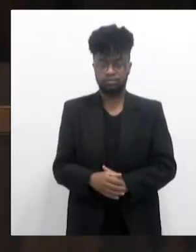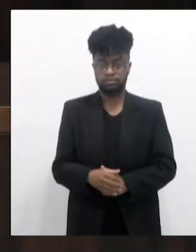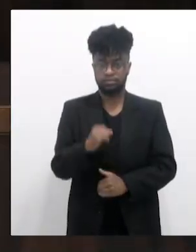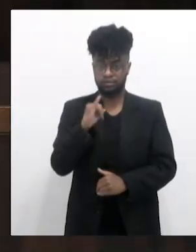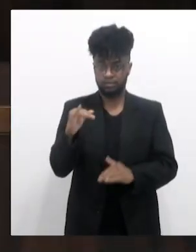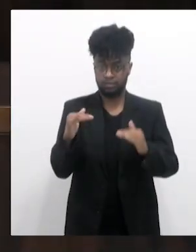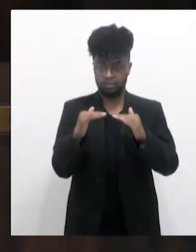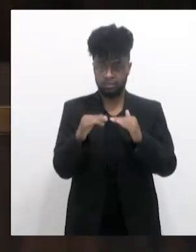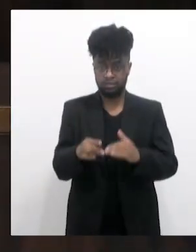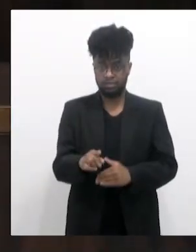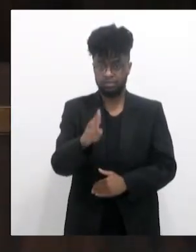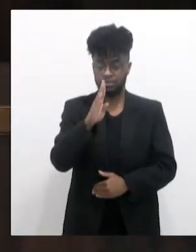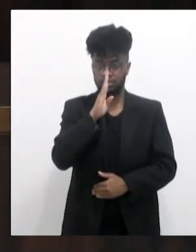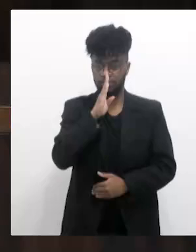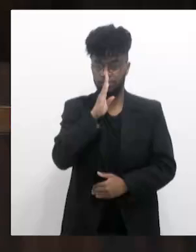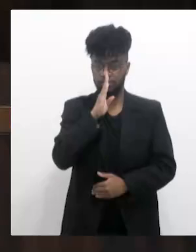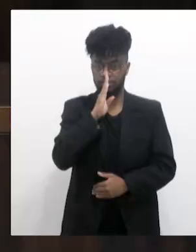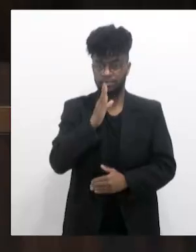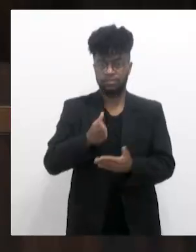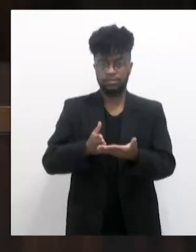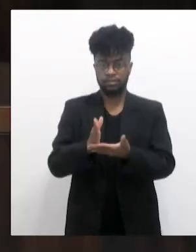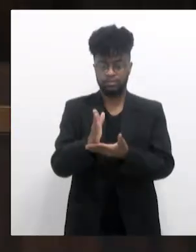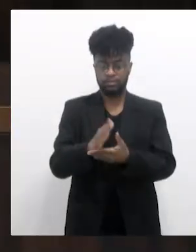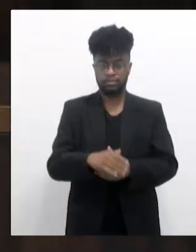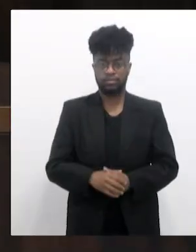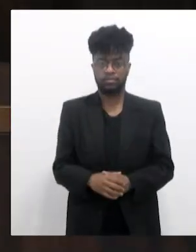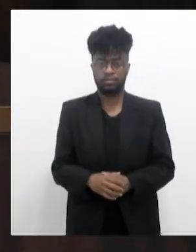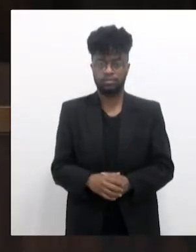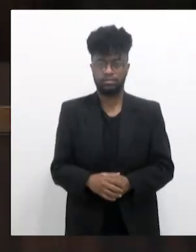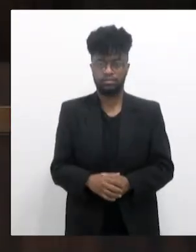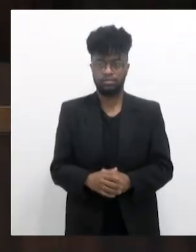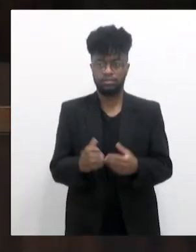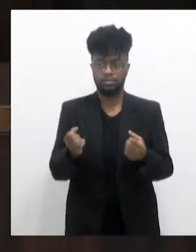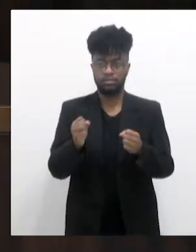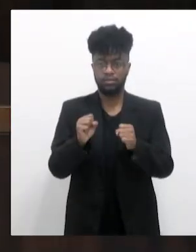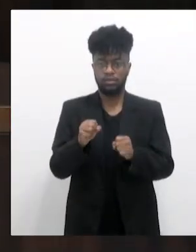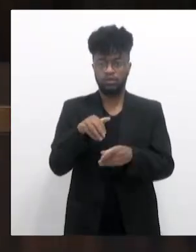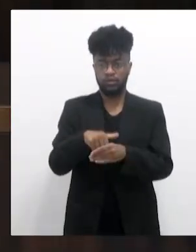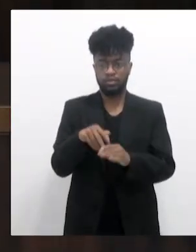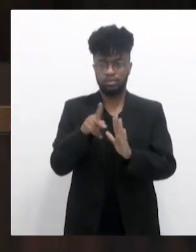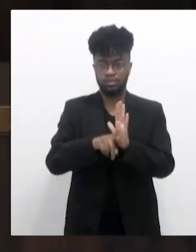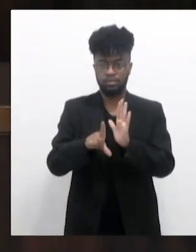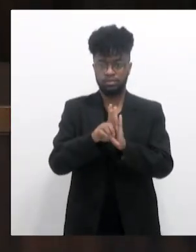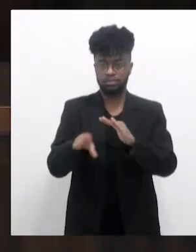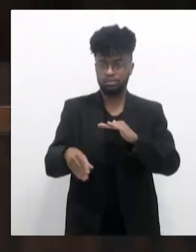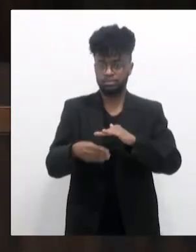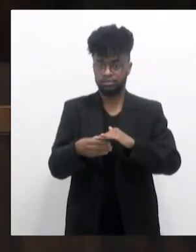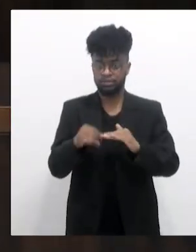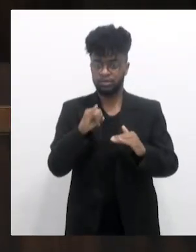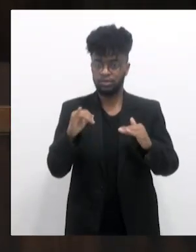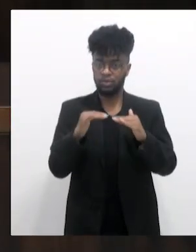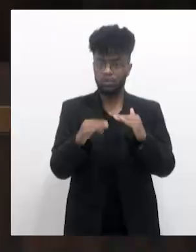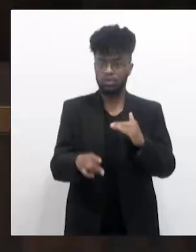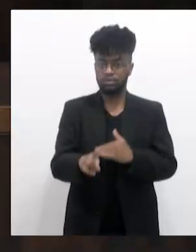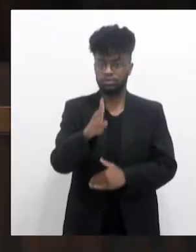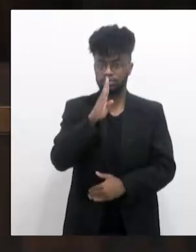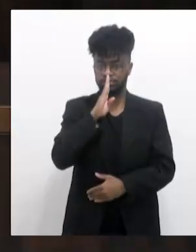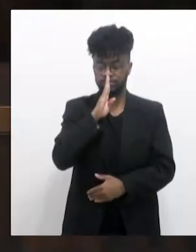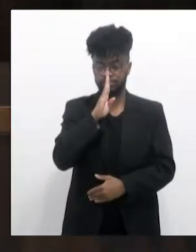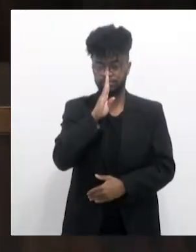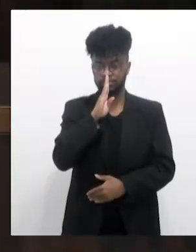Os senhores que aprovam, permaneçam como estão. Aprovado. Em votação, projeto assim emendado. Os senhores que